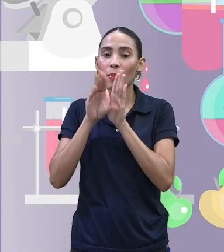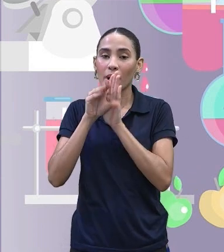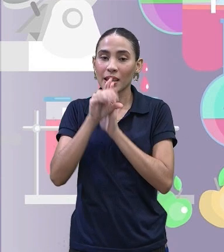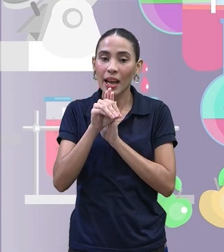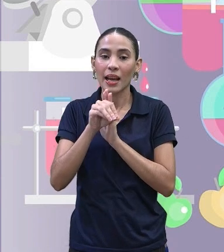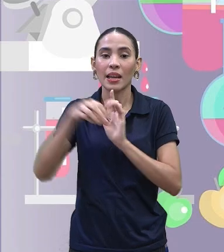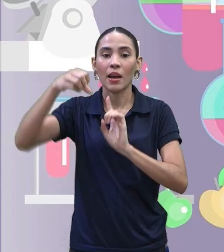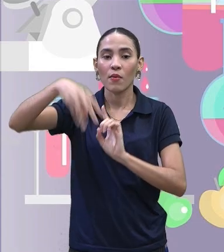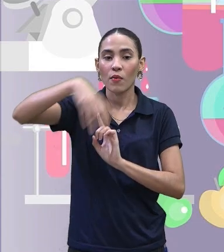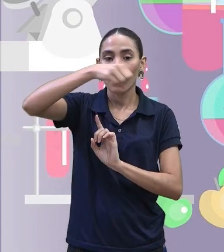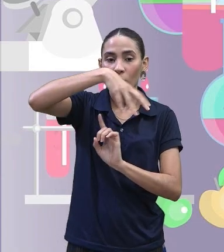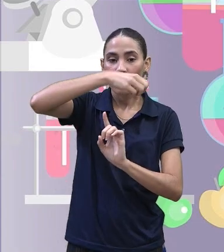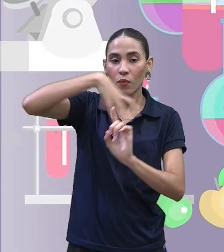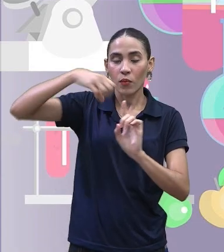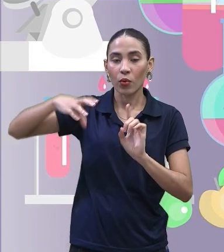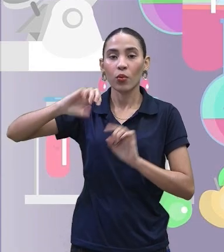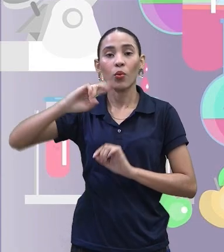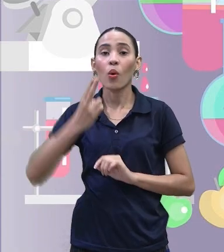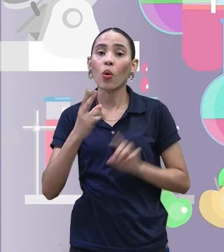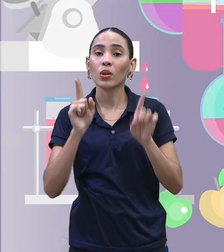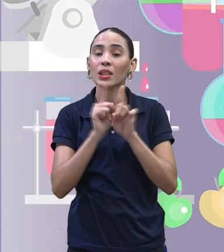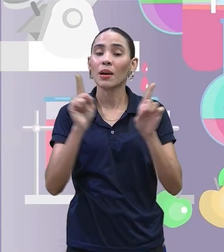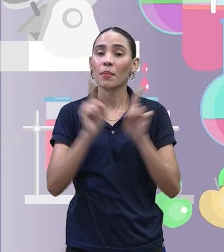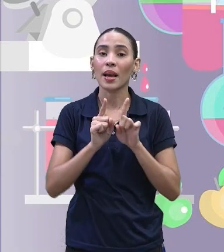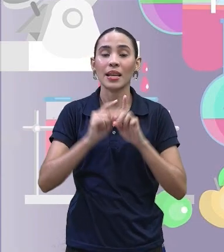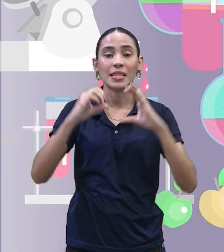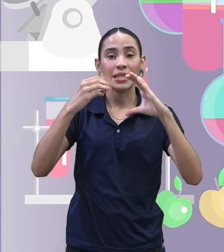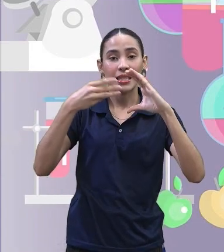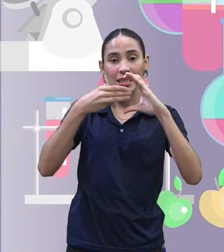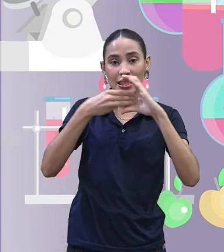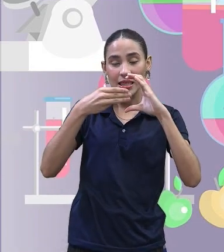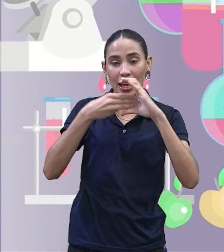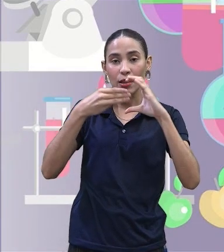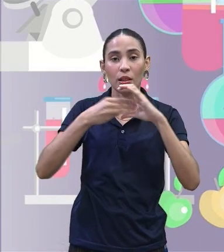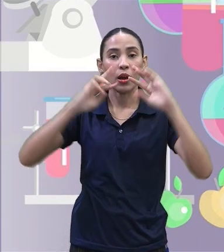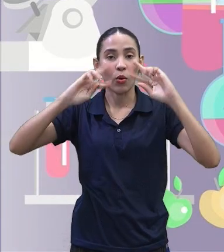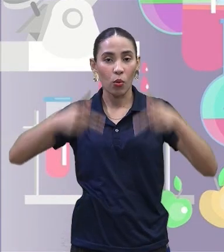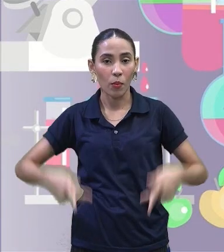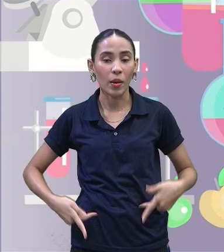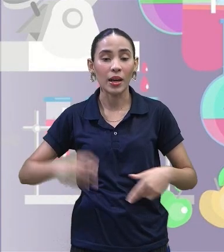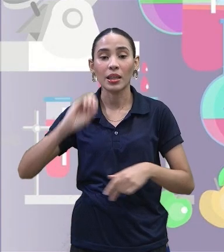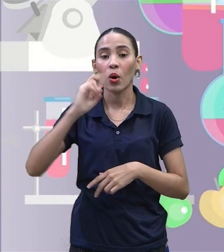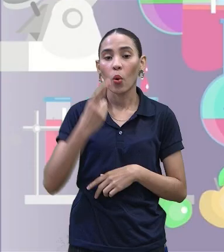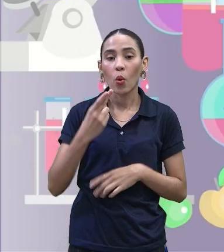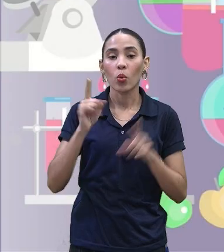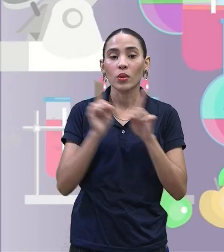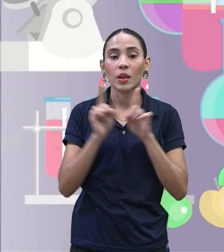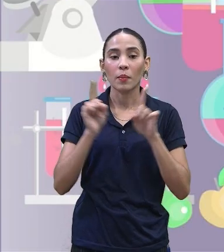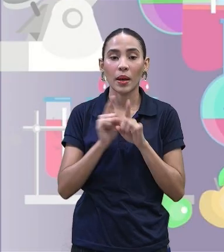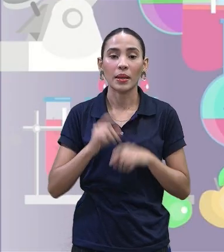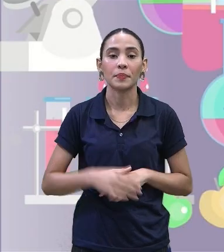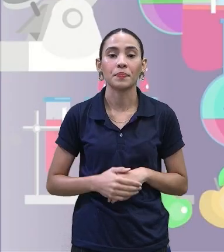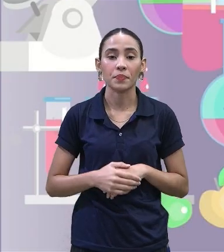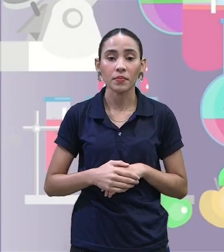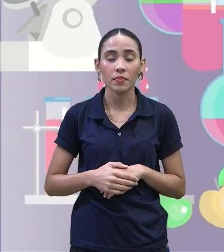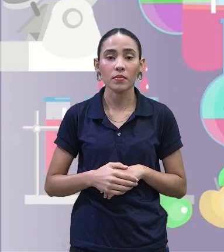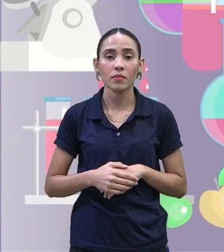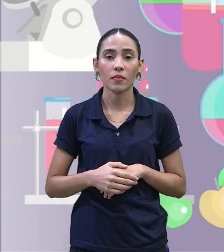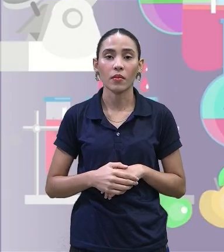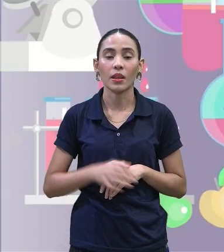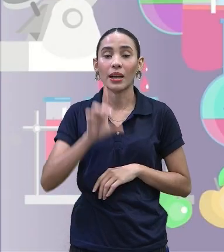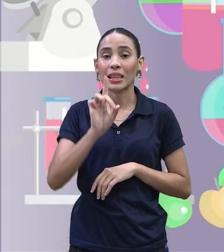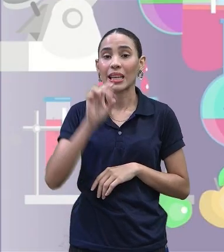bactérias, fungos ou células humanas, ou ainda partes deles,